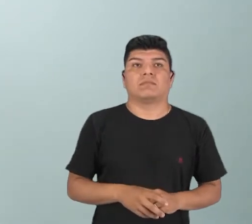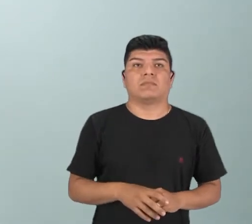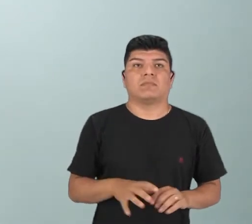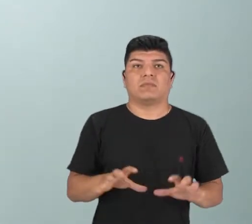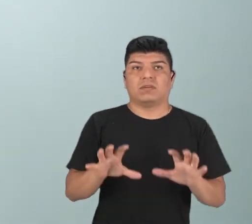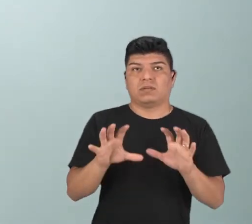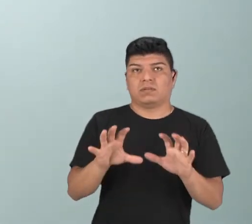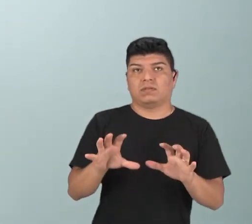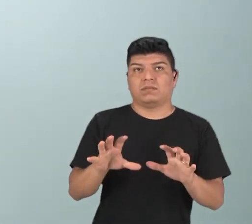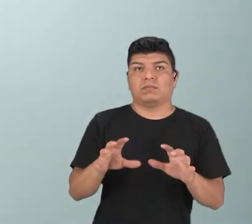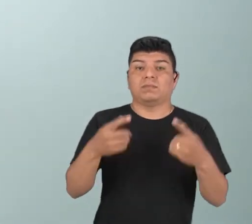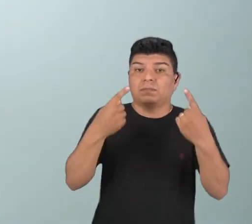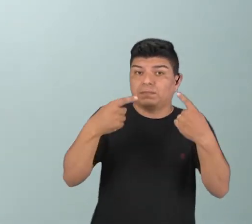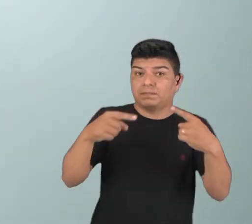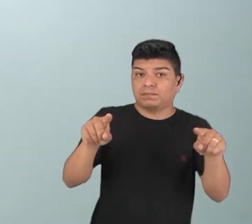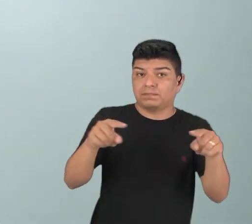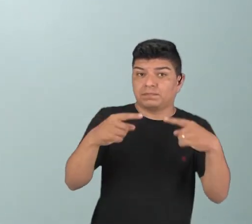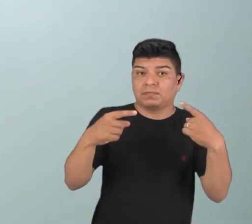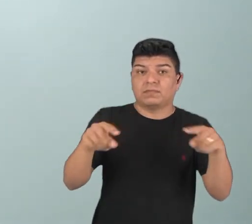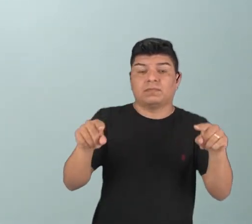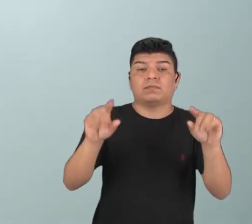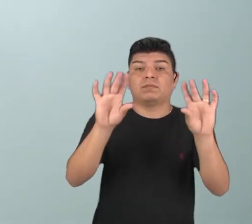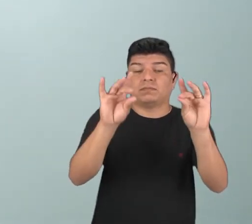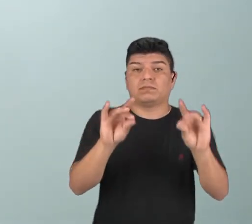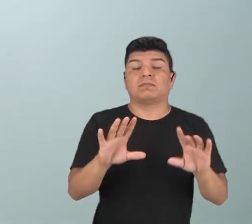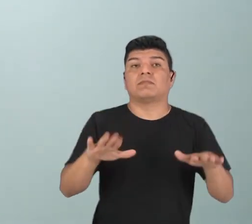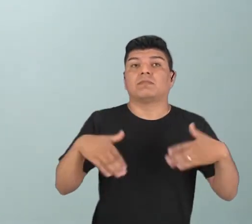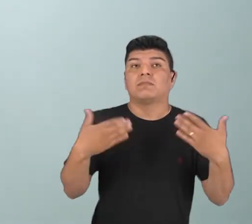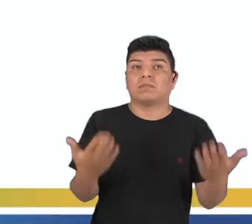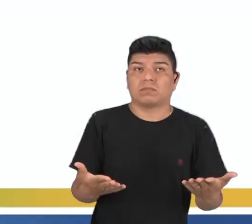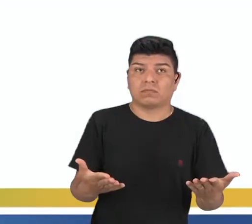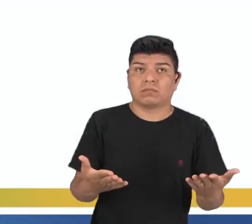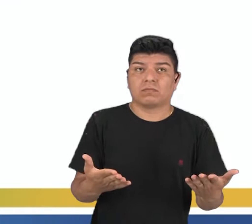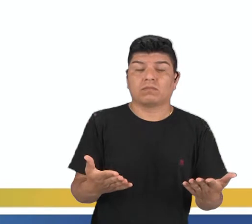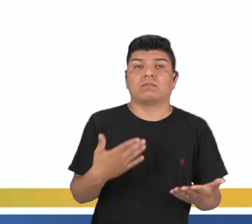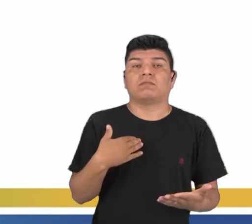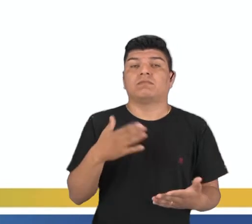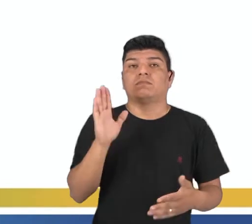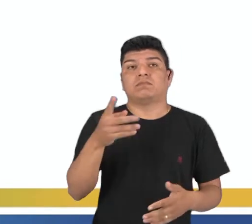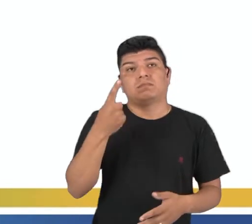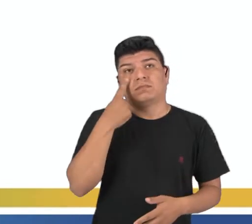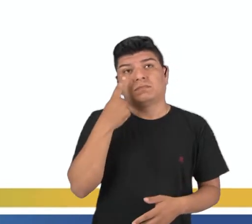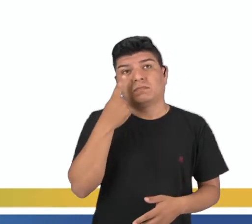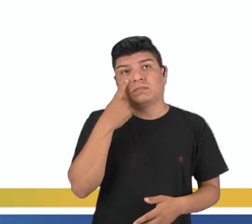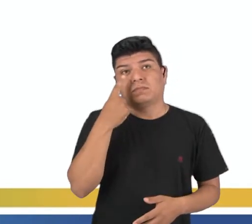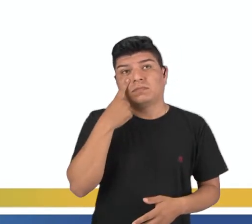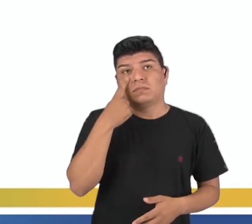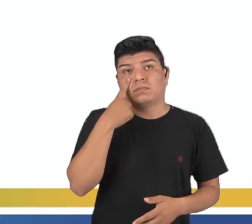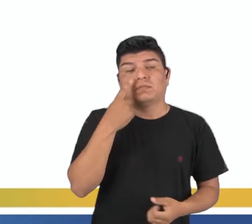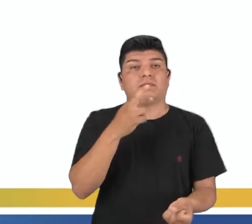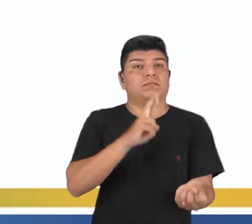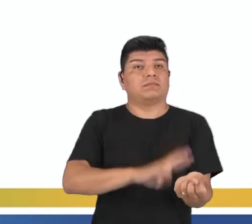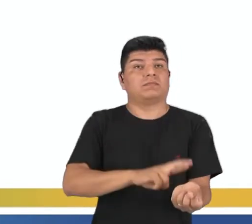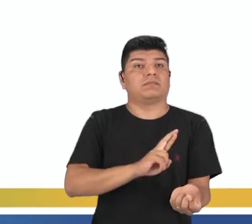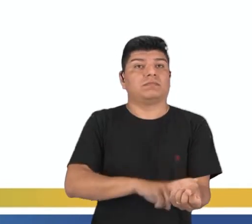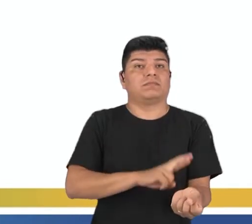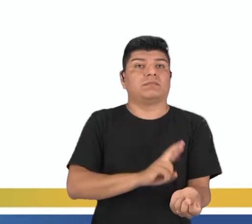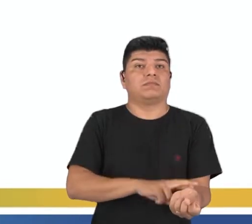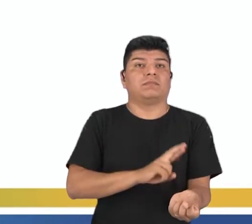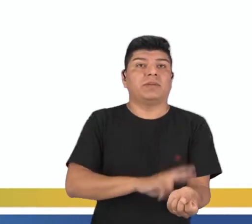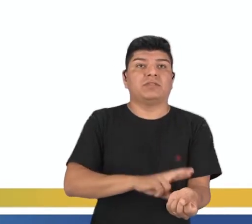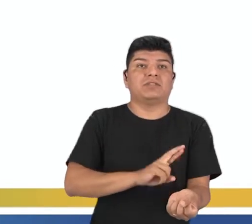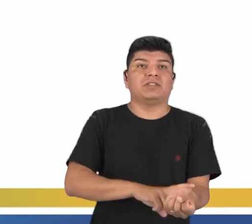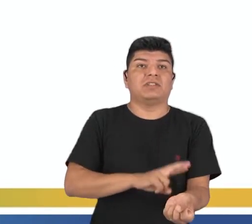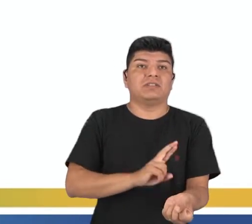os elementos da música? Quais são esses elementos da música que nós já vimos? O ritmo,